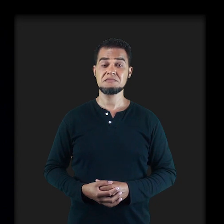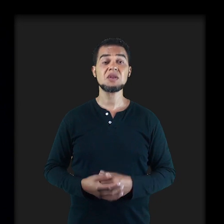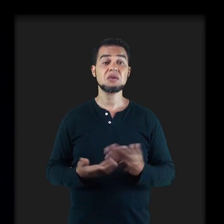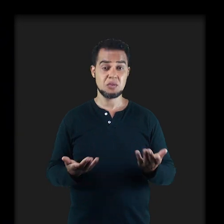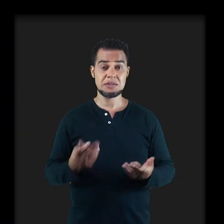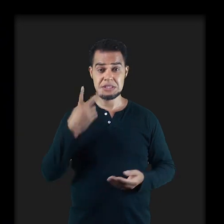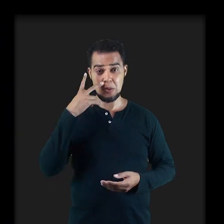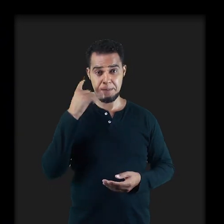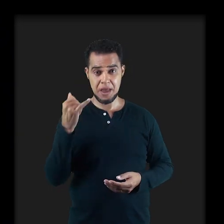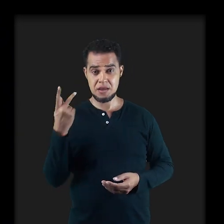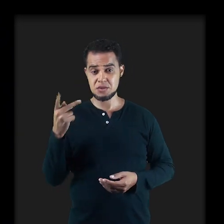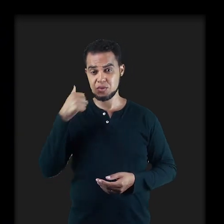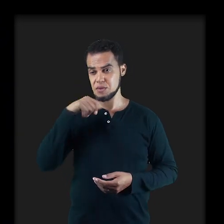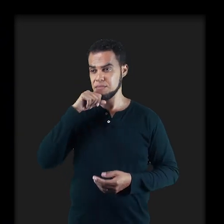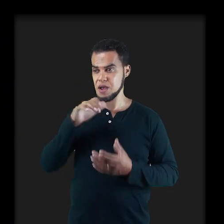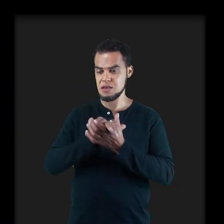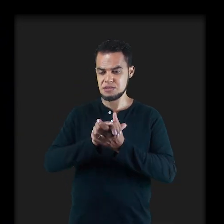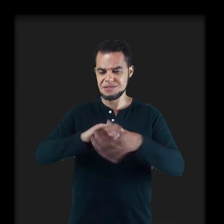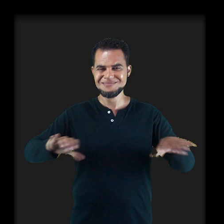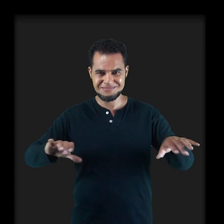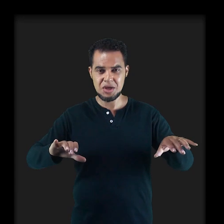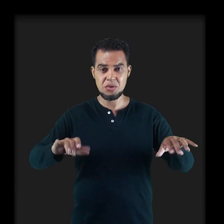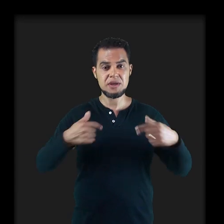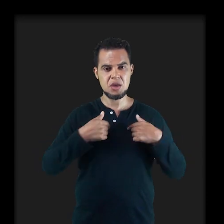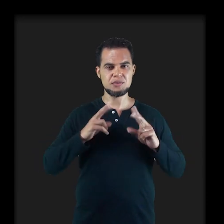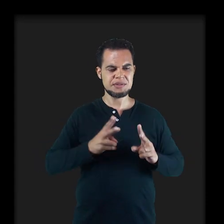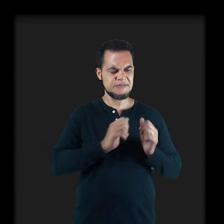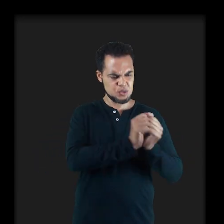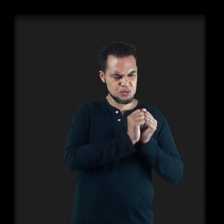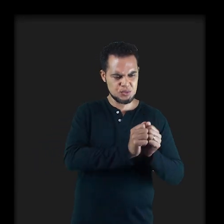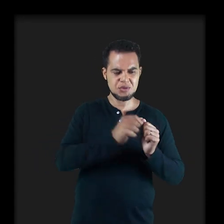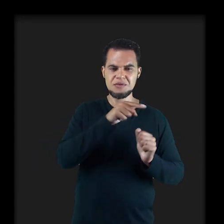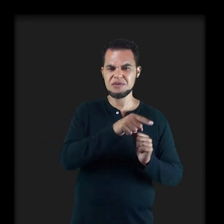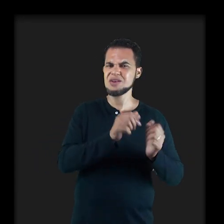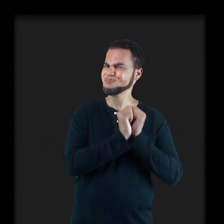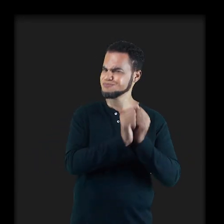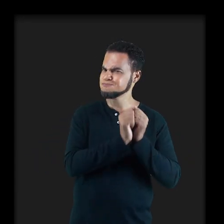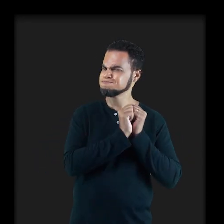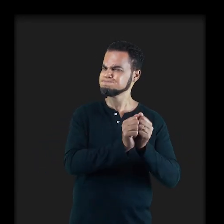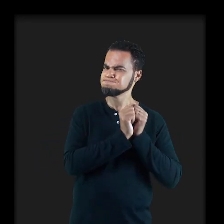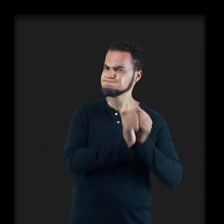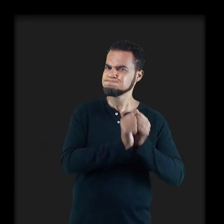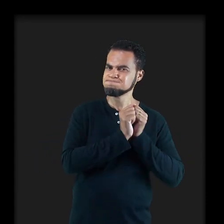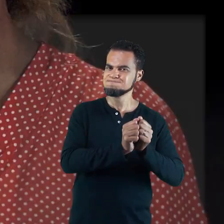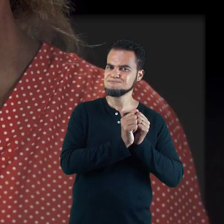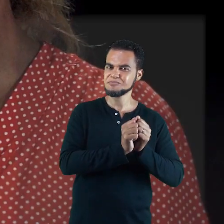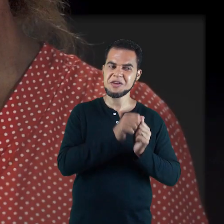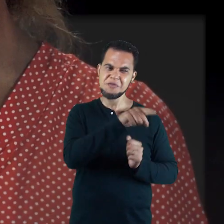Quando teu pai se separou da tua mãe, sempre eu fiquei contigo. Sempre eu fiquei muito apegada contigo,